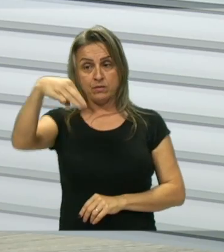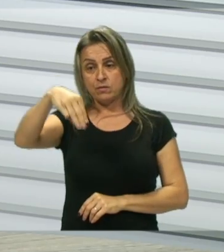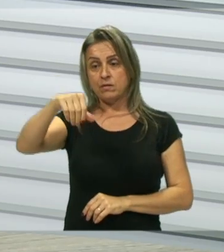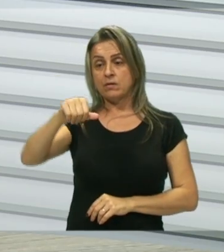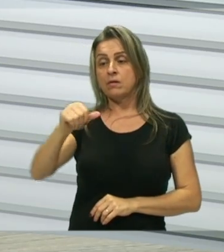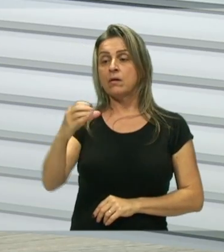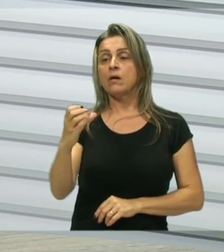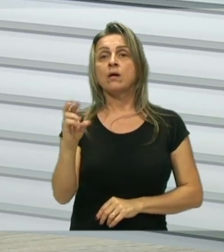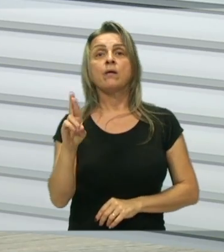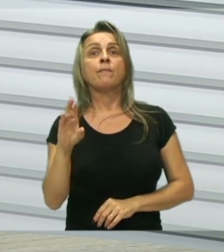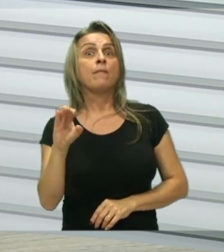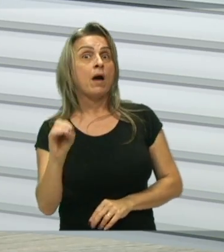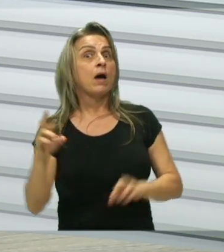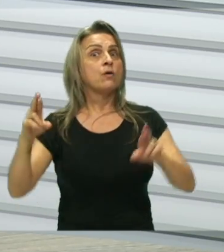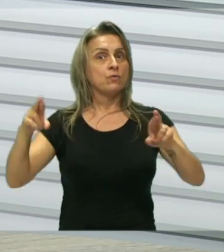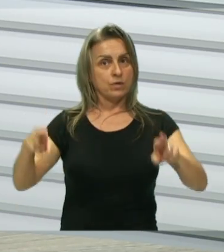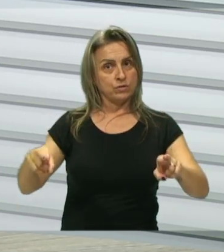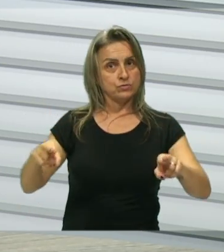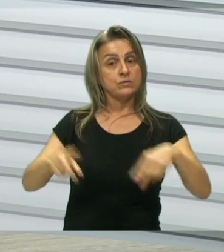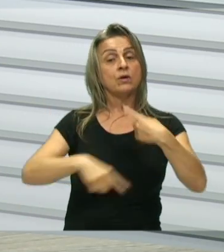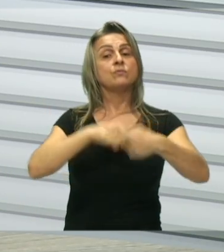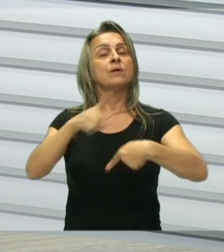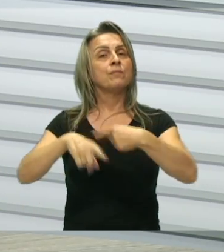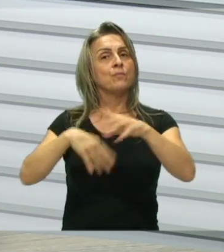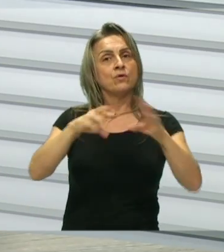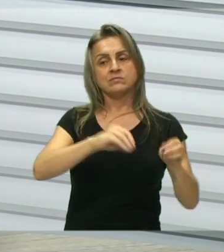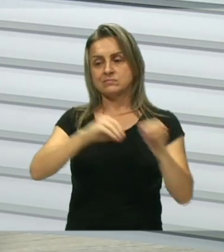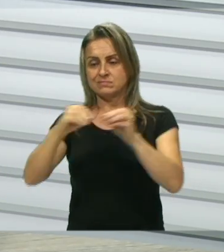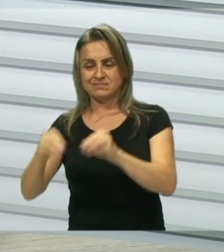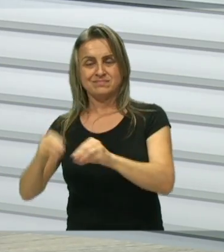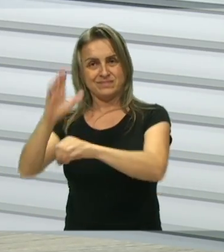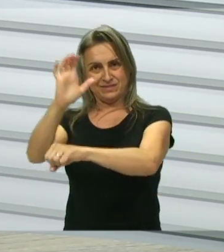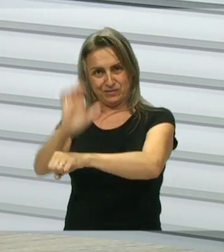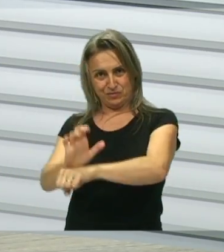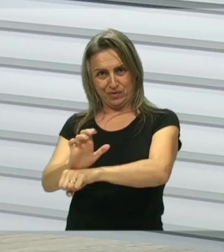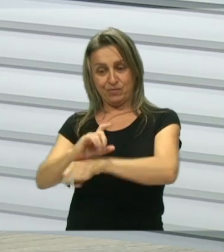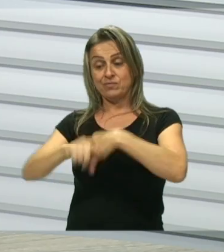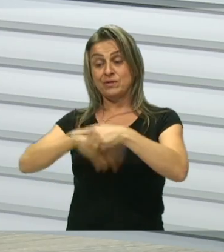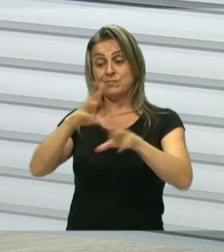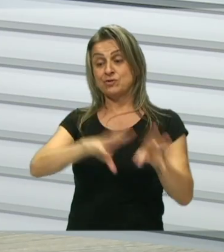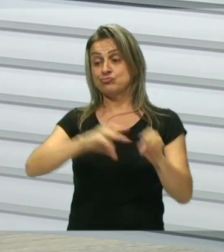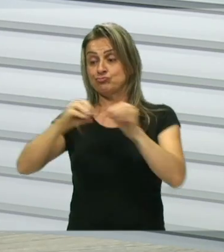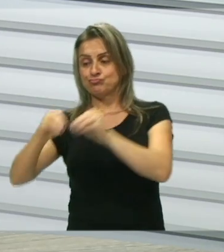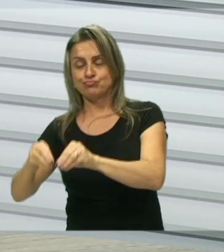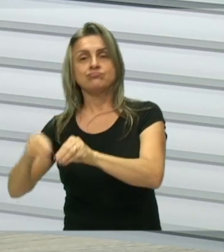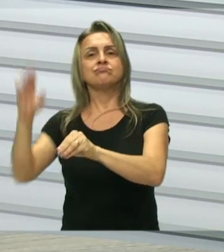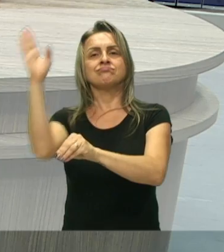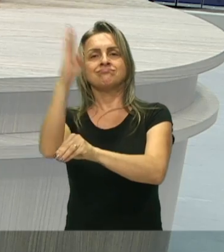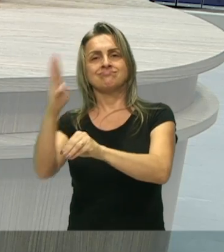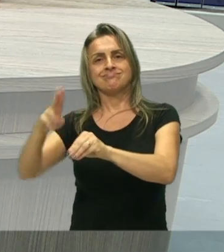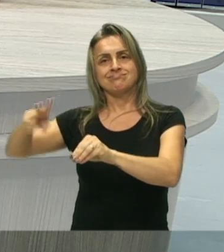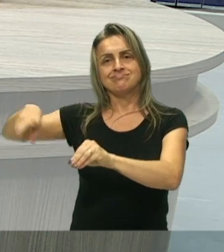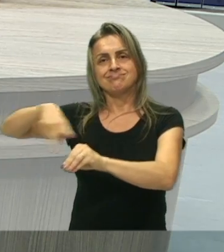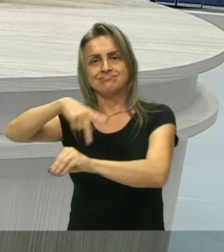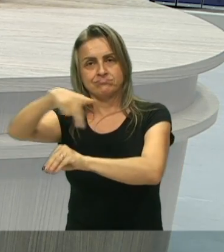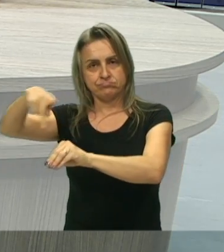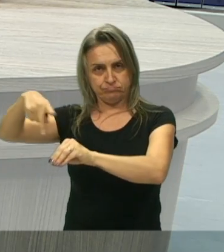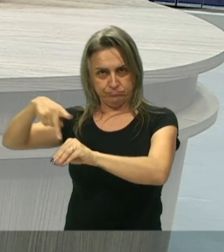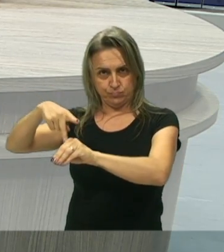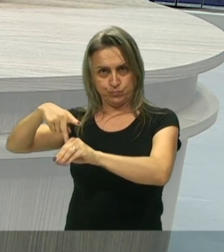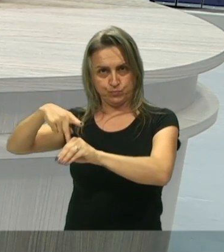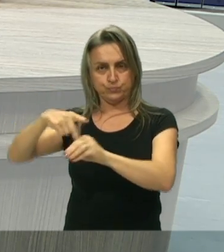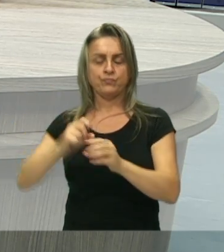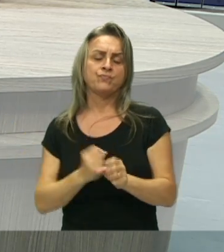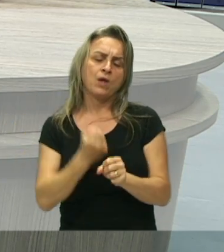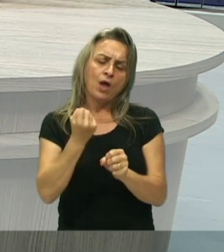os delegados para a estadual, que por sua vez vão para a nacional. Então, é uma construção que